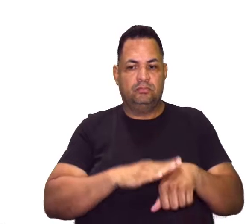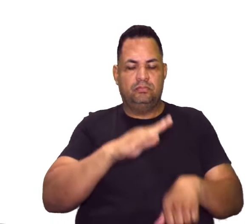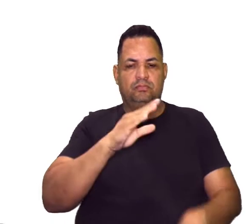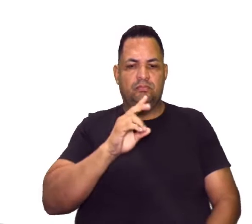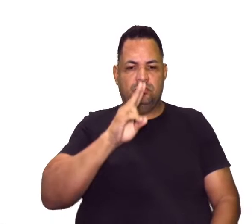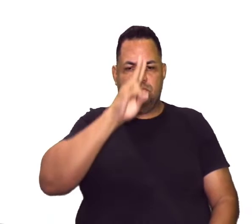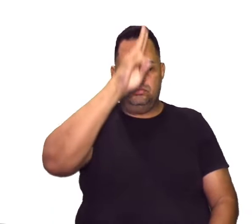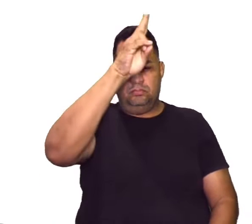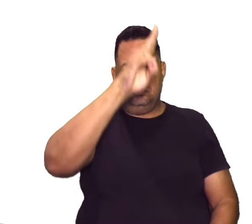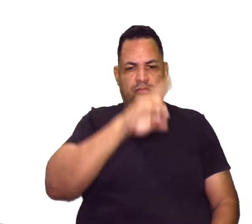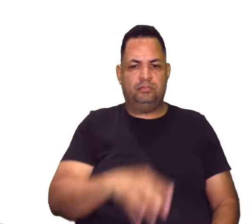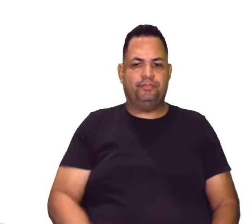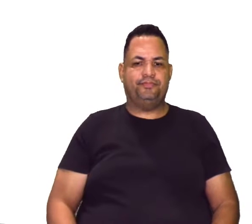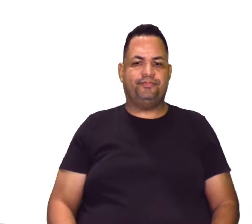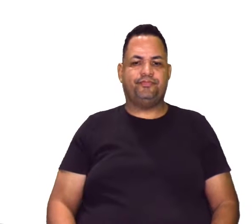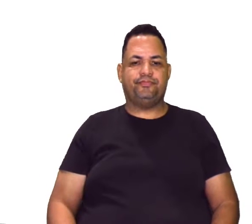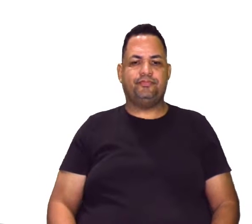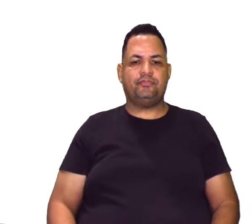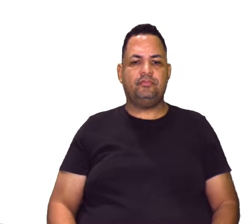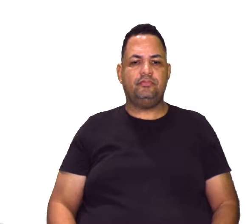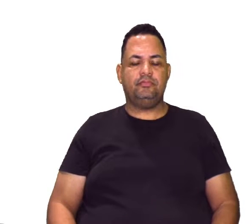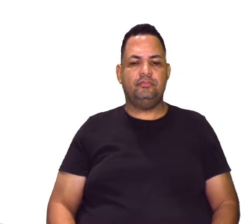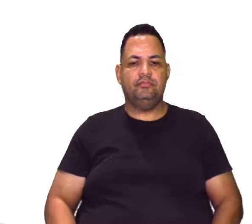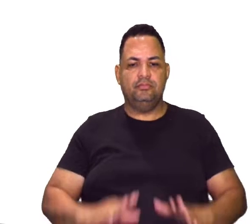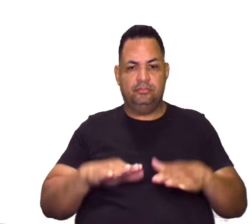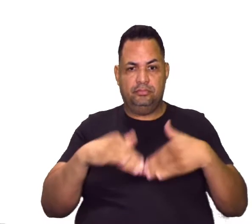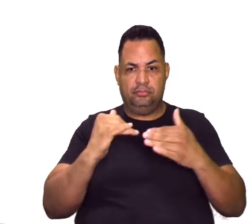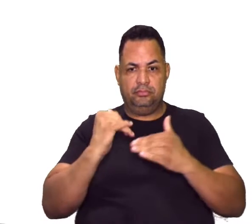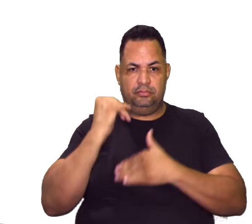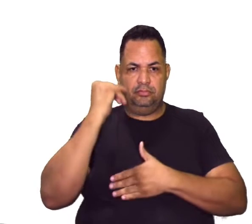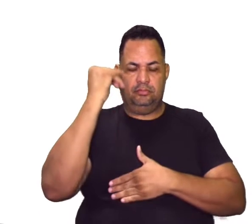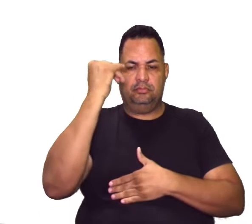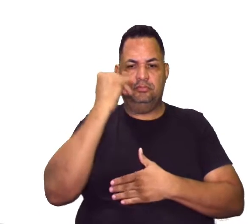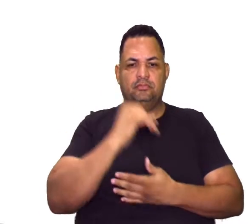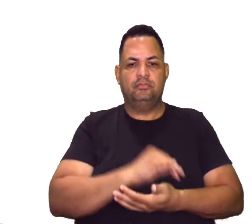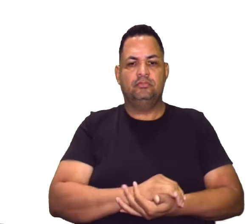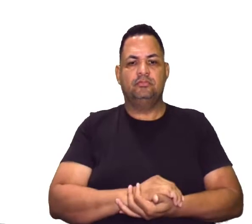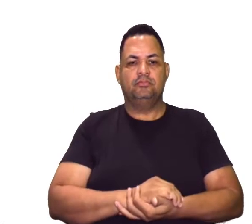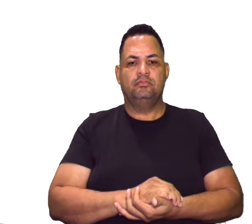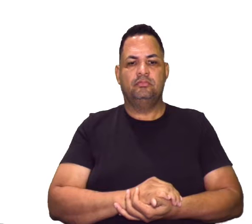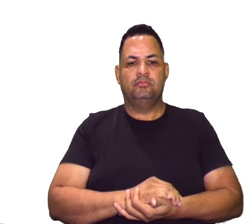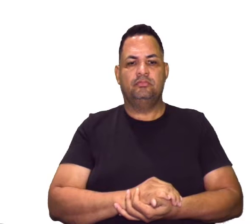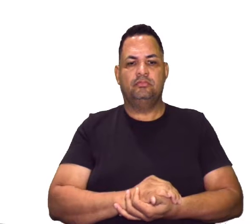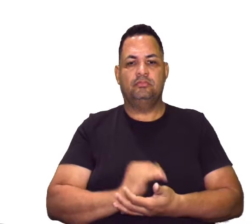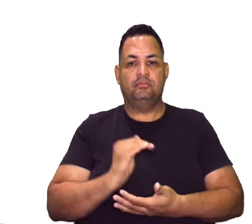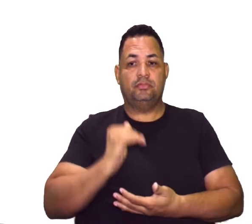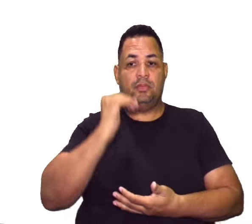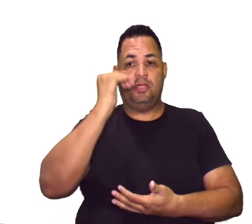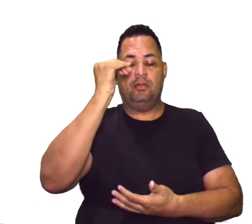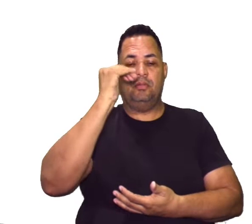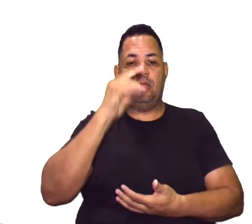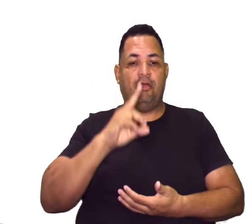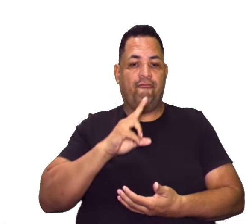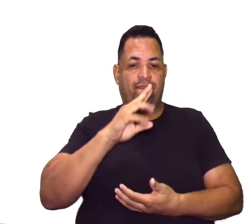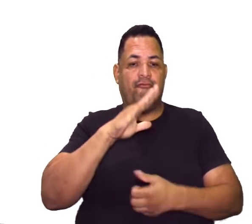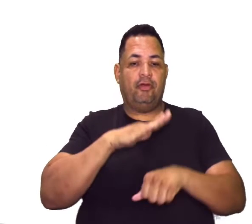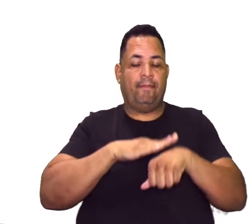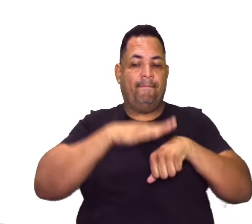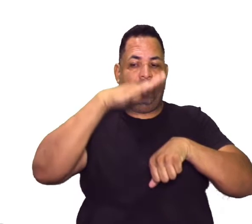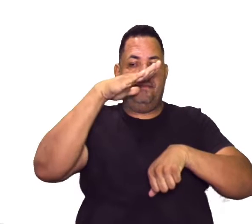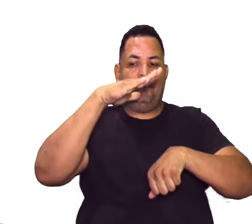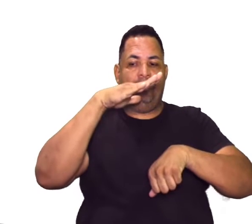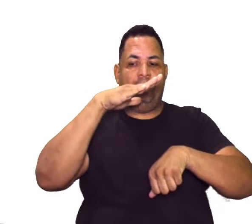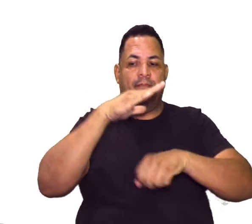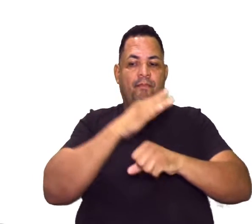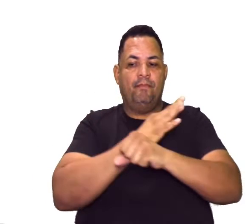é, o valor da diferença, quanto maior, mais forte é